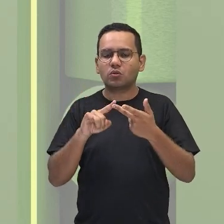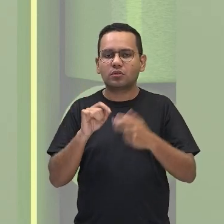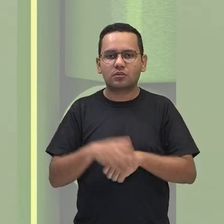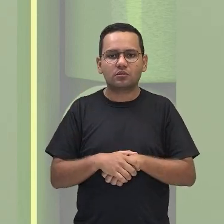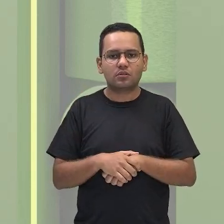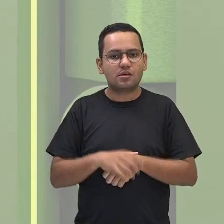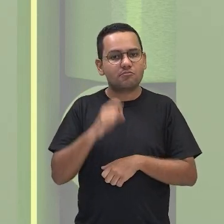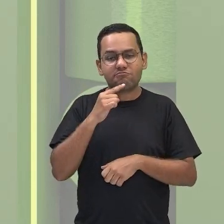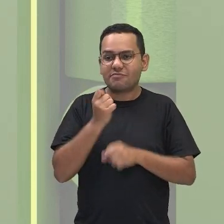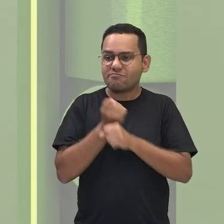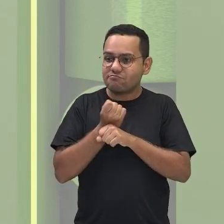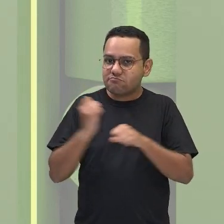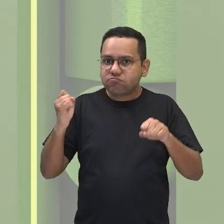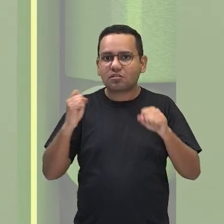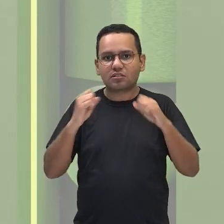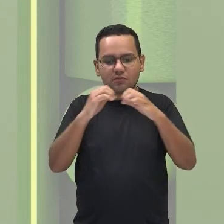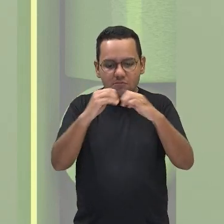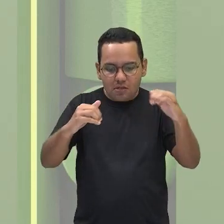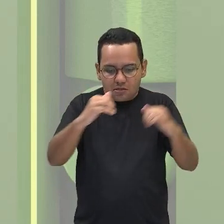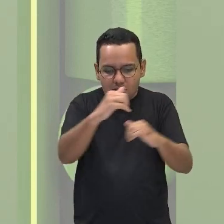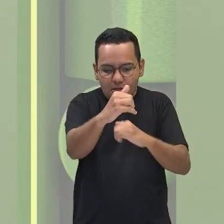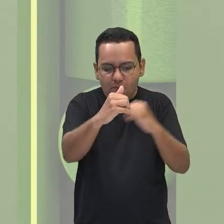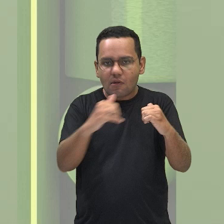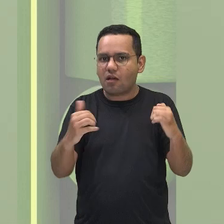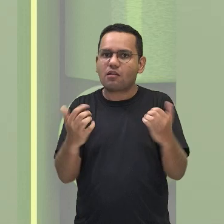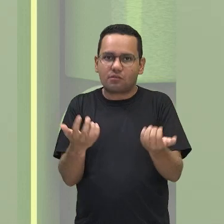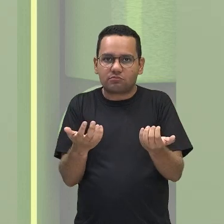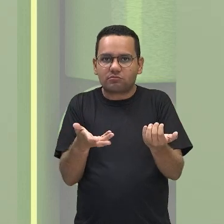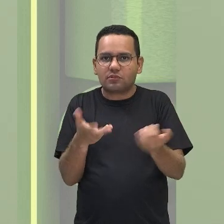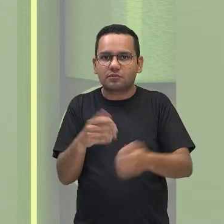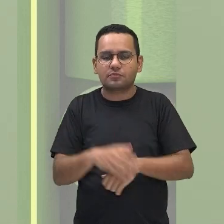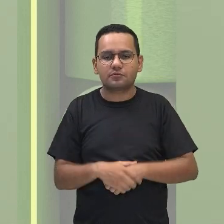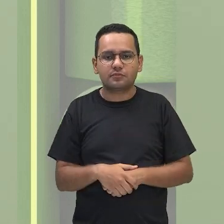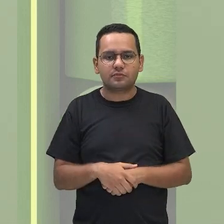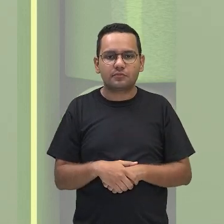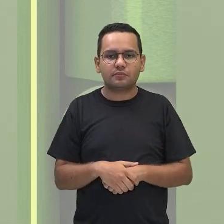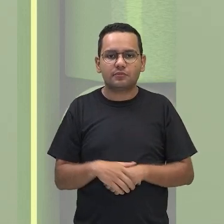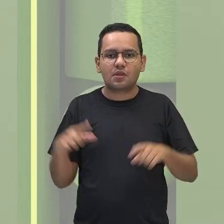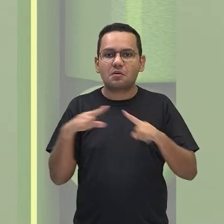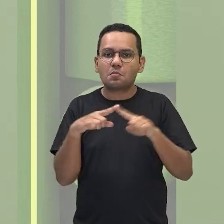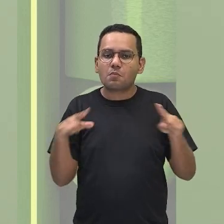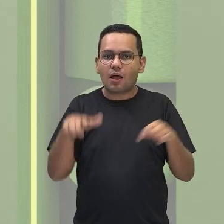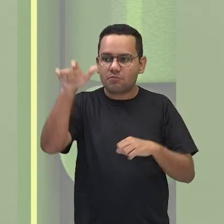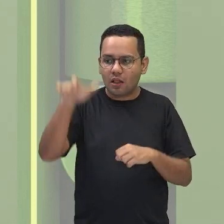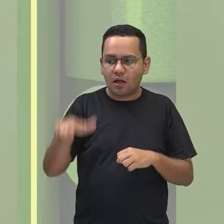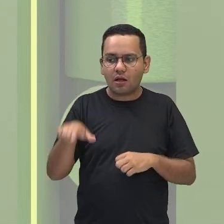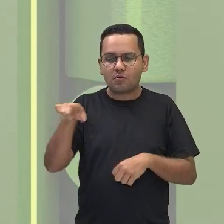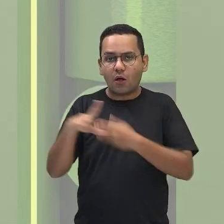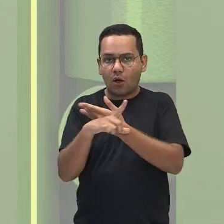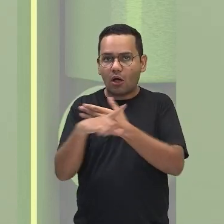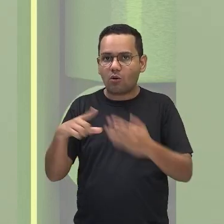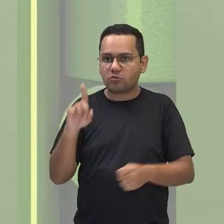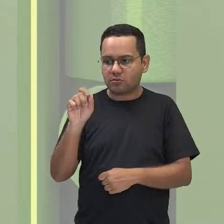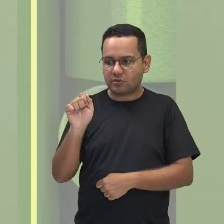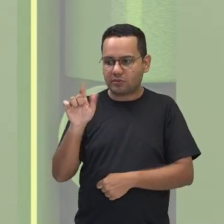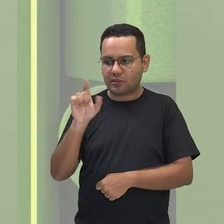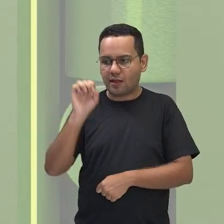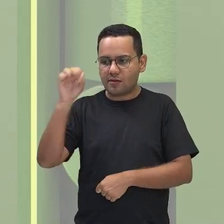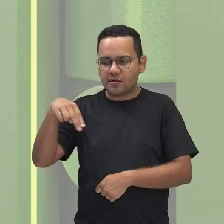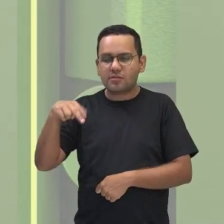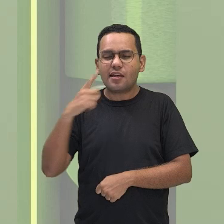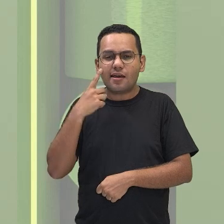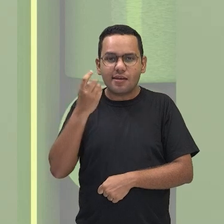indivisível, ou seja, não dá para dividir. Então, foi isso que Dalton quis dizer quando